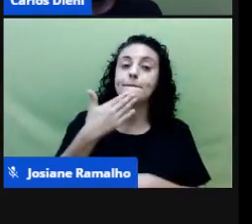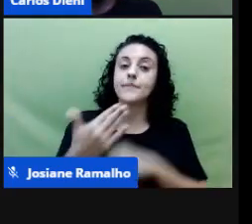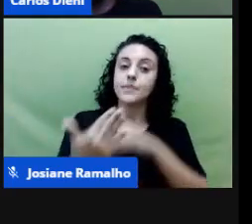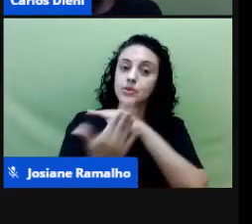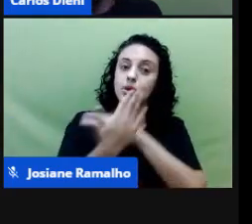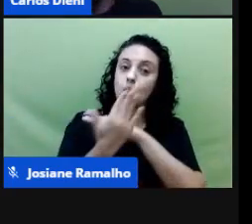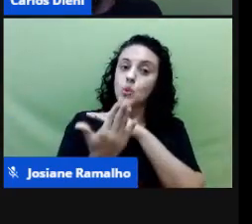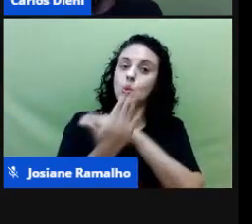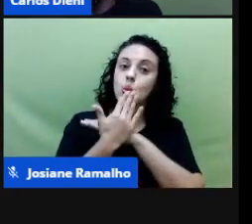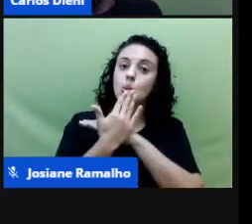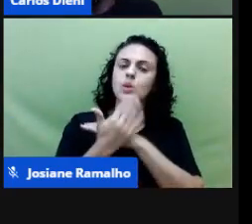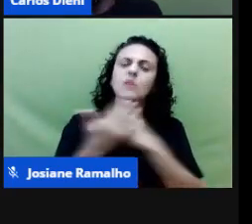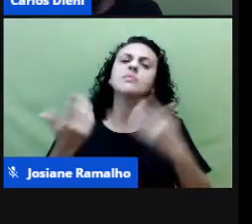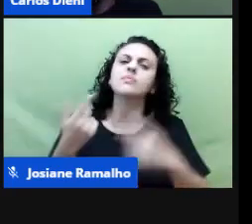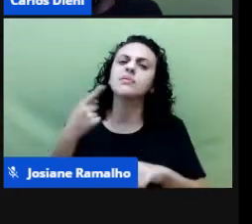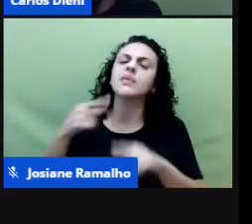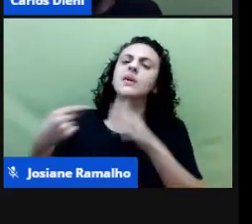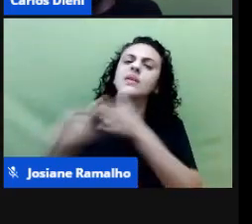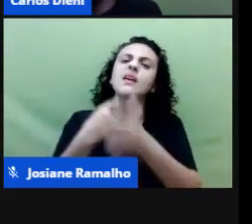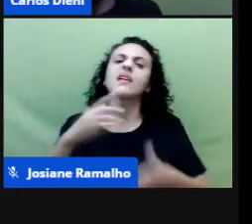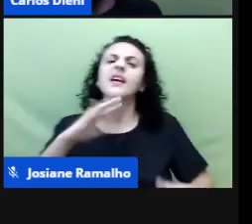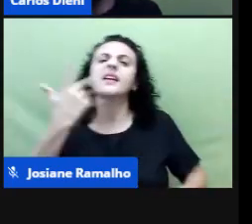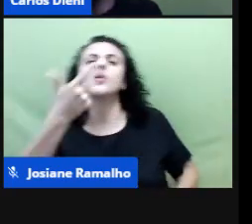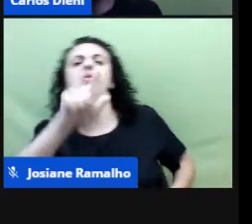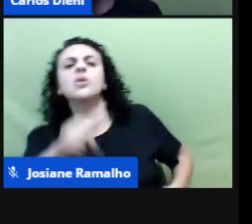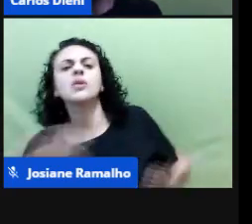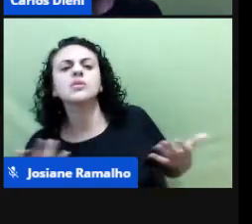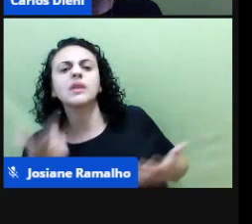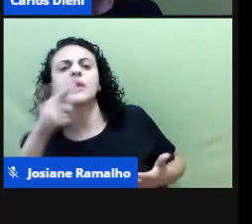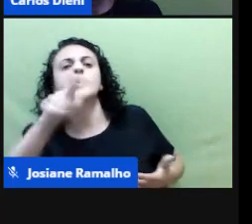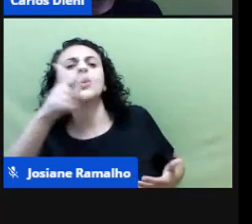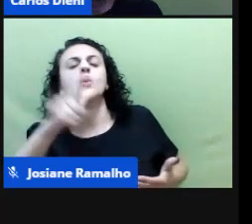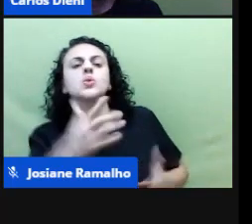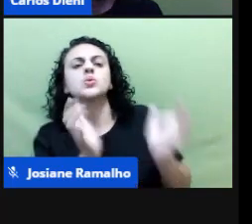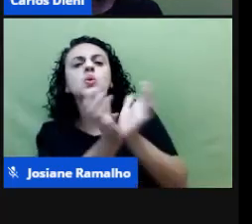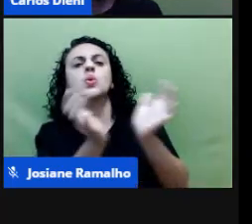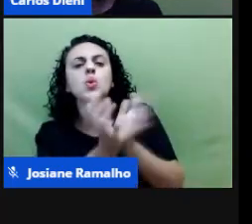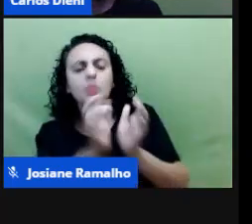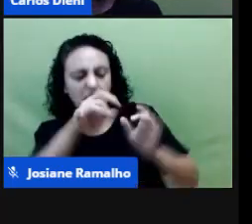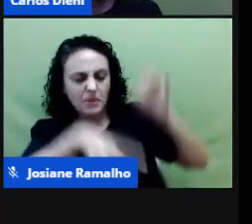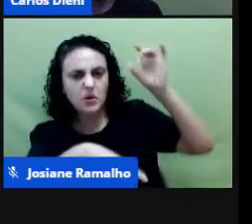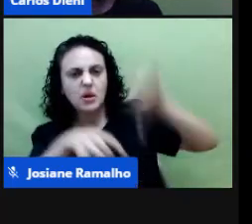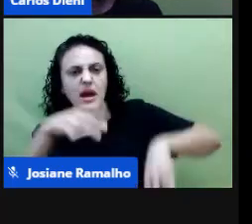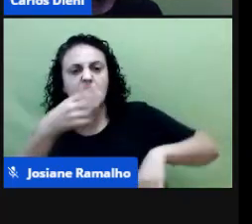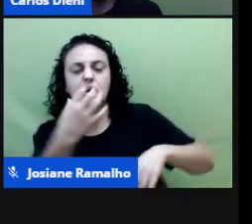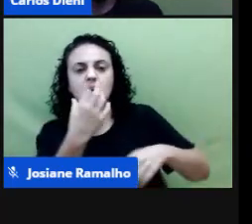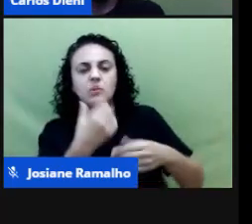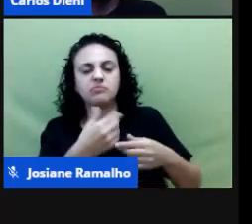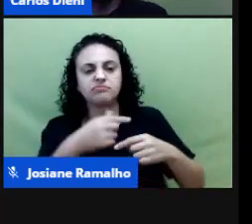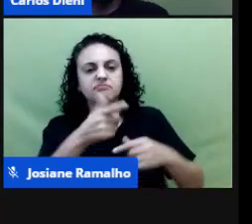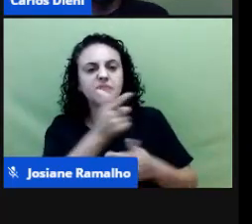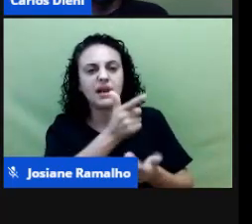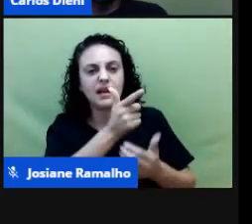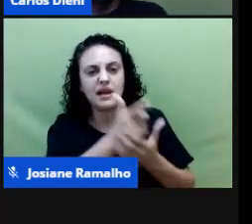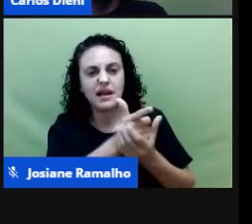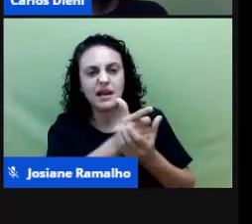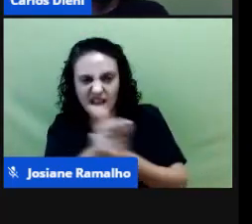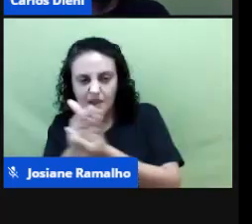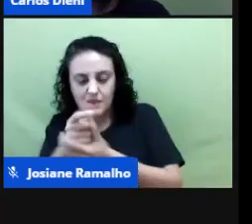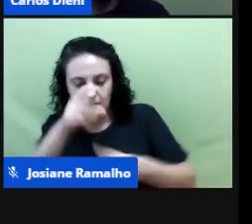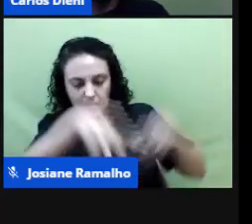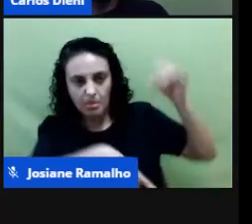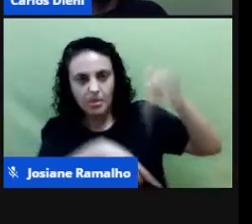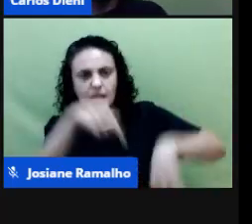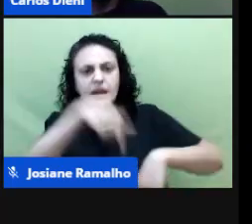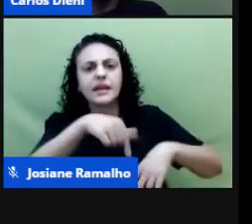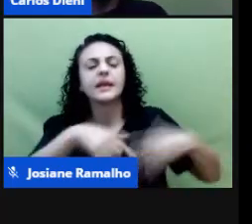rapaz, cadê os outros que estavam aí? Eu falei, não sei quem é não, meu tio. Cadê os outros que estavam contigo? Eu falei, não sei quem é não. E foram, me tiraram da cadeira, me jogaram no chão, me bateram aqui nas